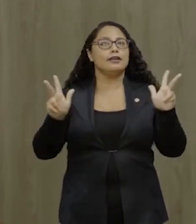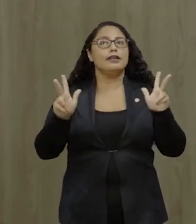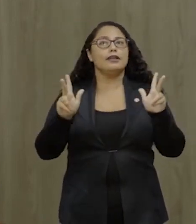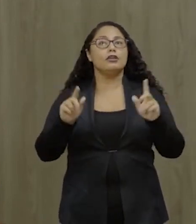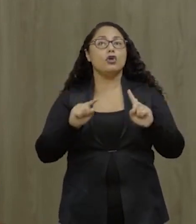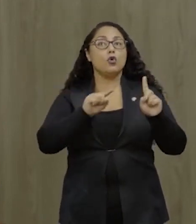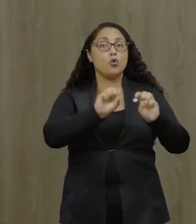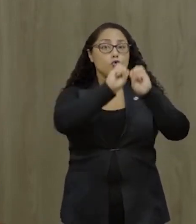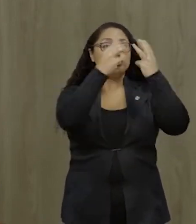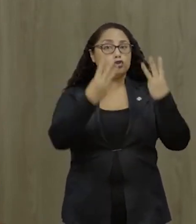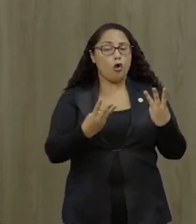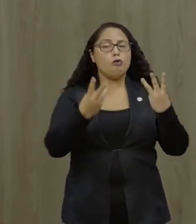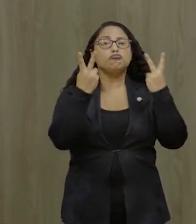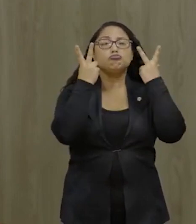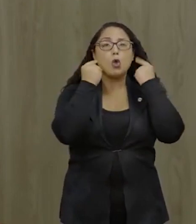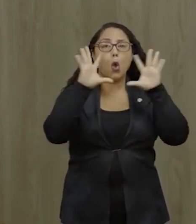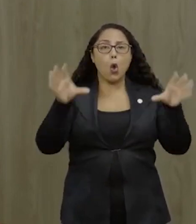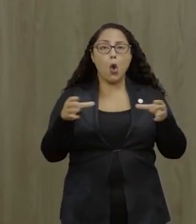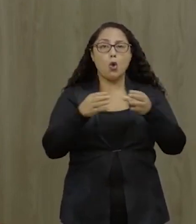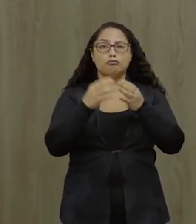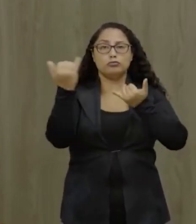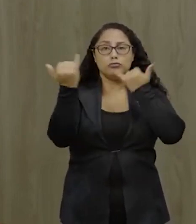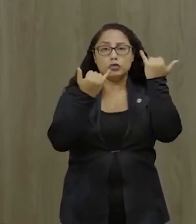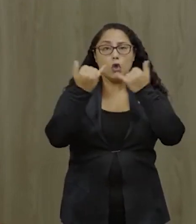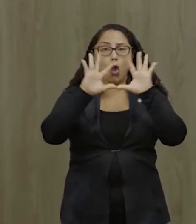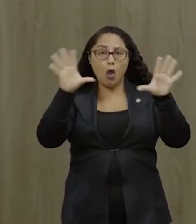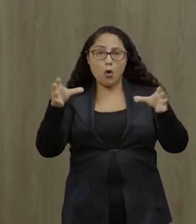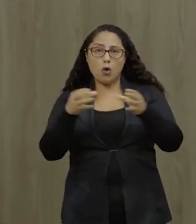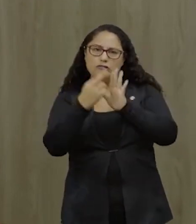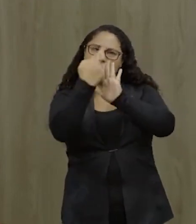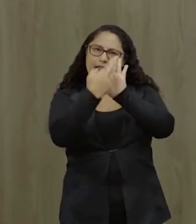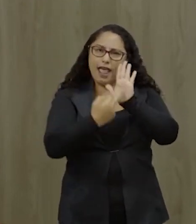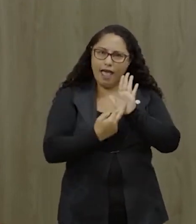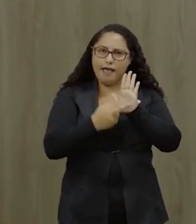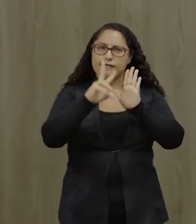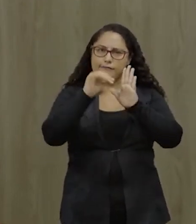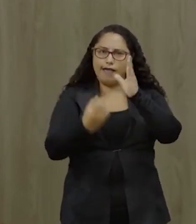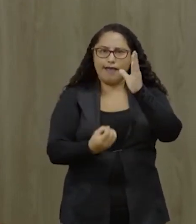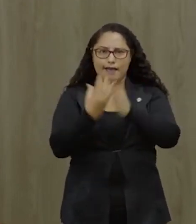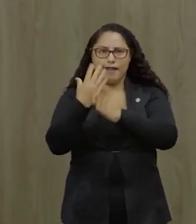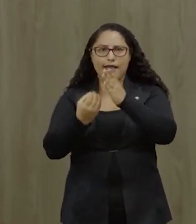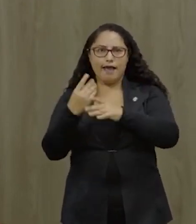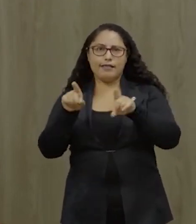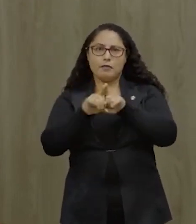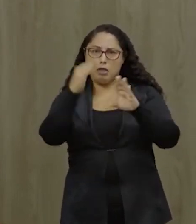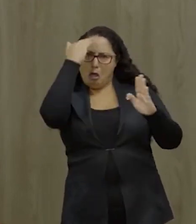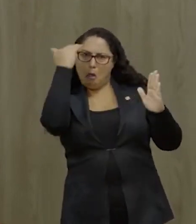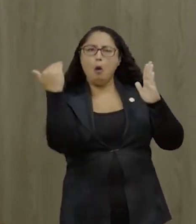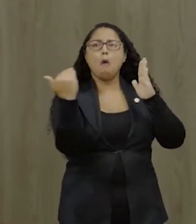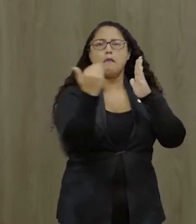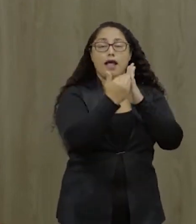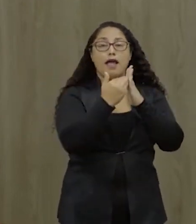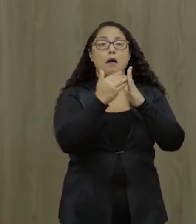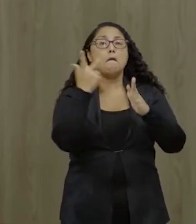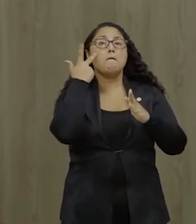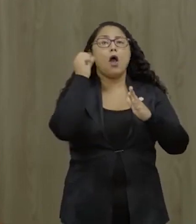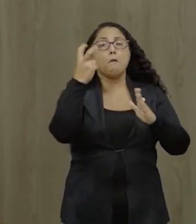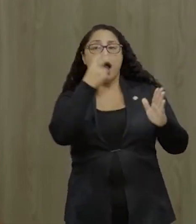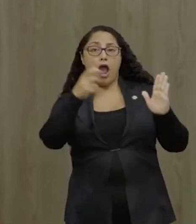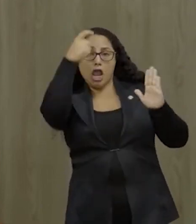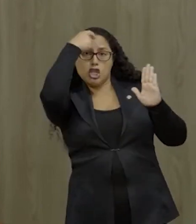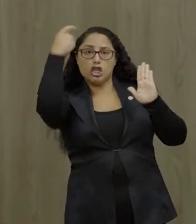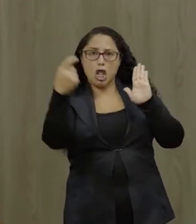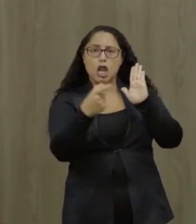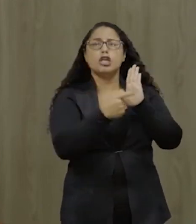diferença entre um software comum, que é um conjunto de instruções, conjunto de regras que você estabelece e ele obedece, para uma